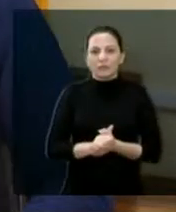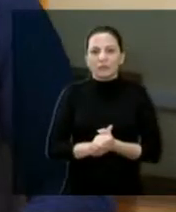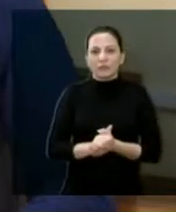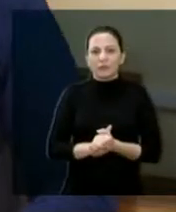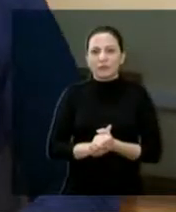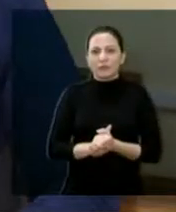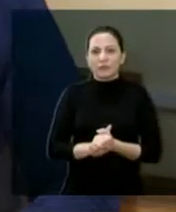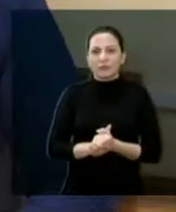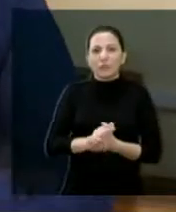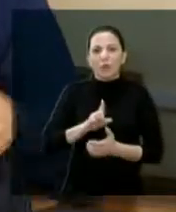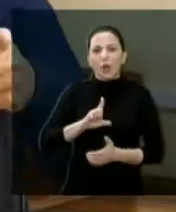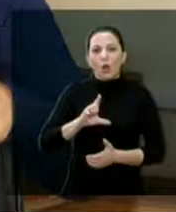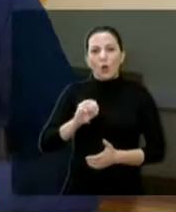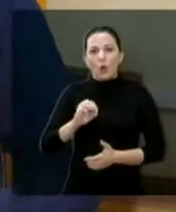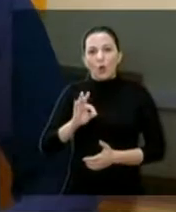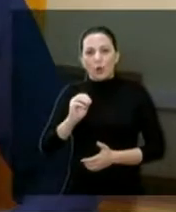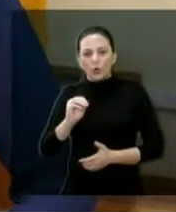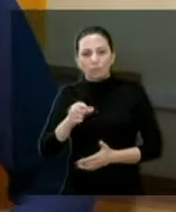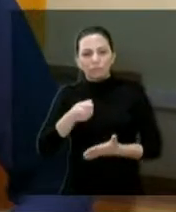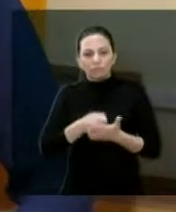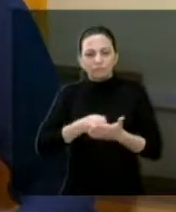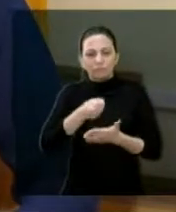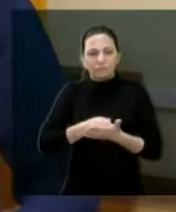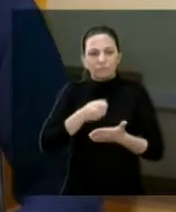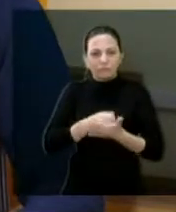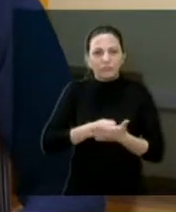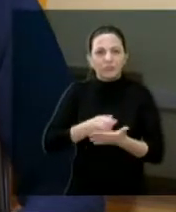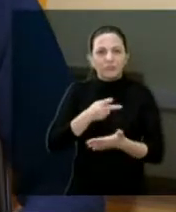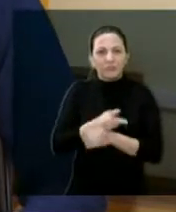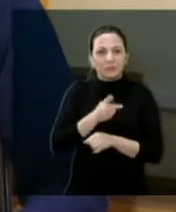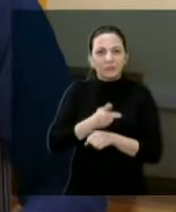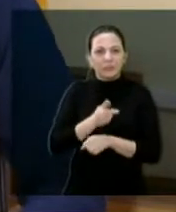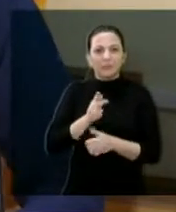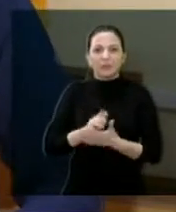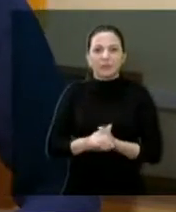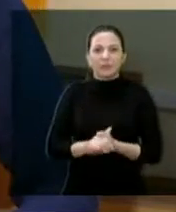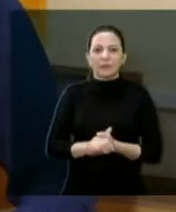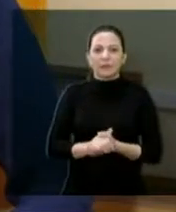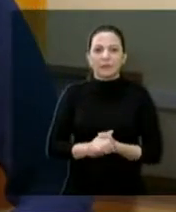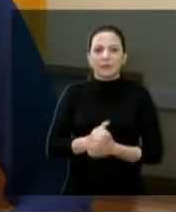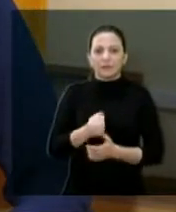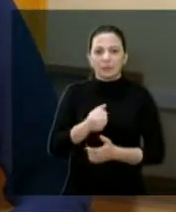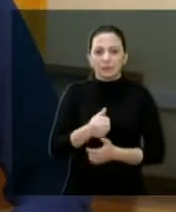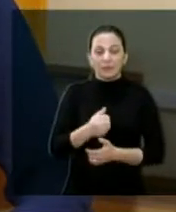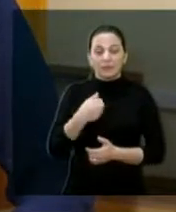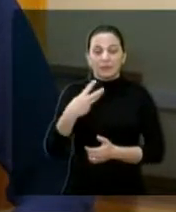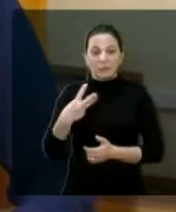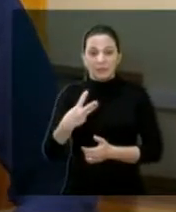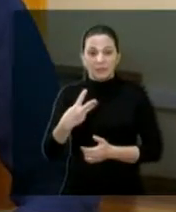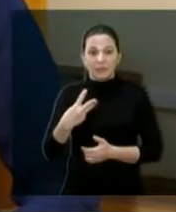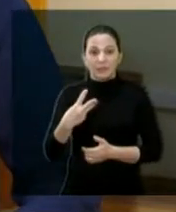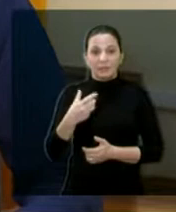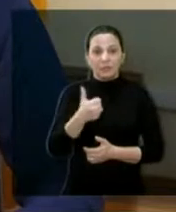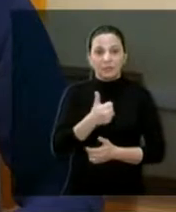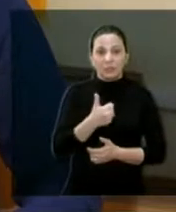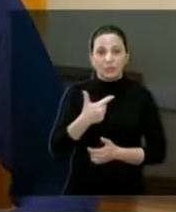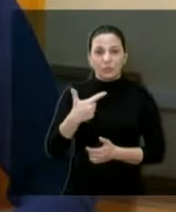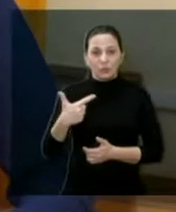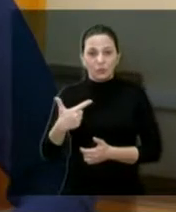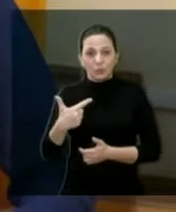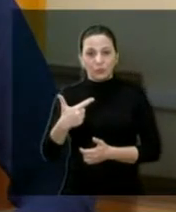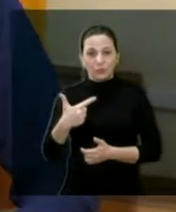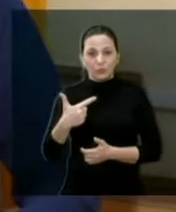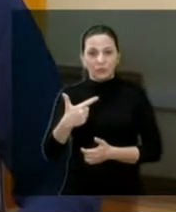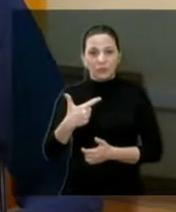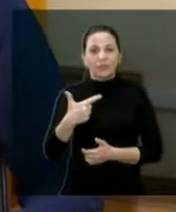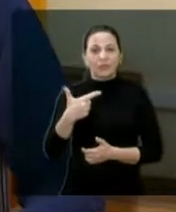esportiva. Eu vou ganhar um dia. Se não me engano, eram 13 pontos, né? Ele tinha 12, estava terminando o último jogo que